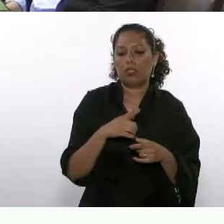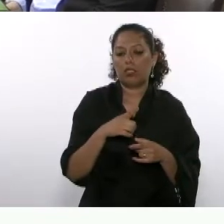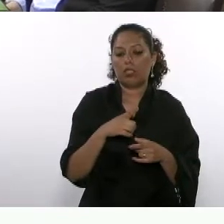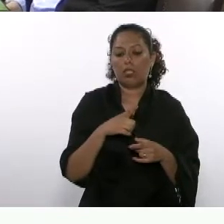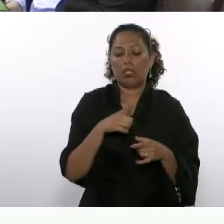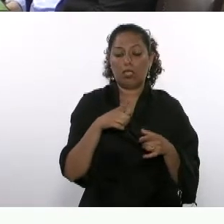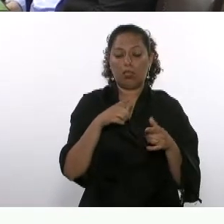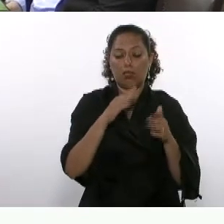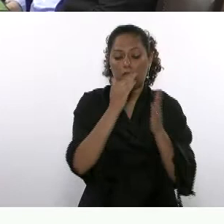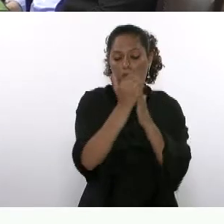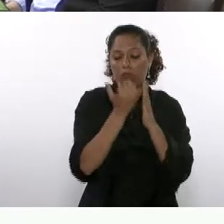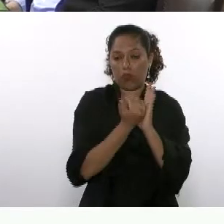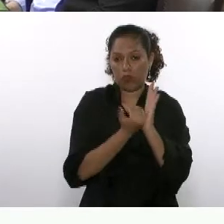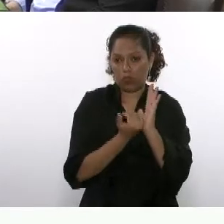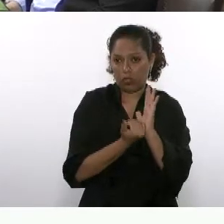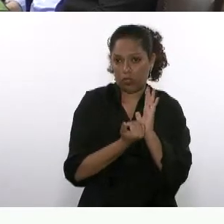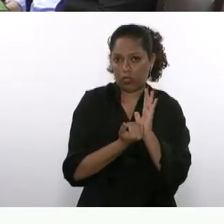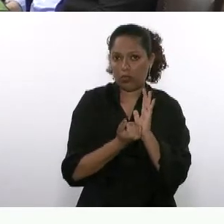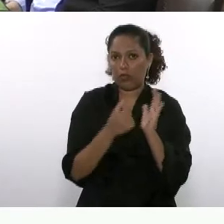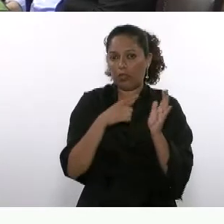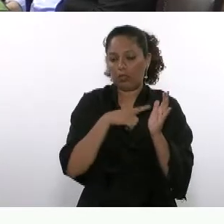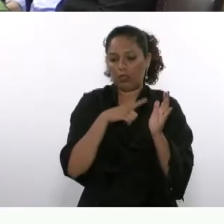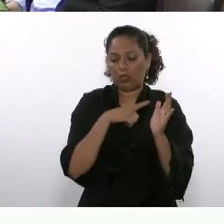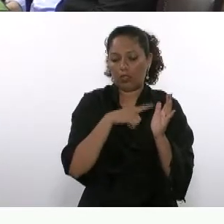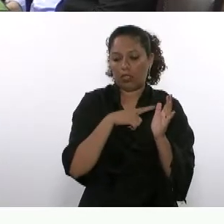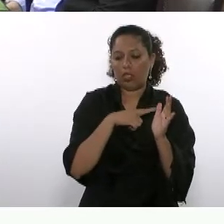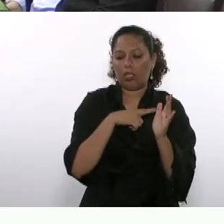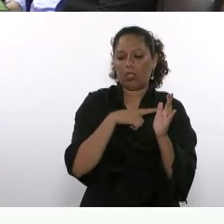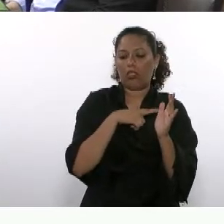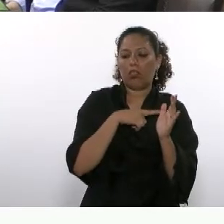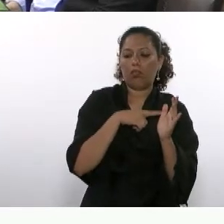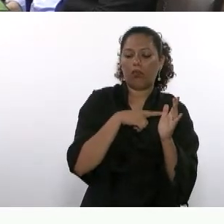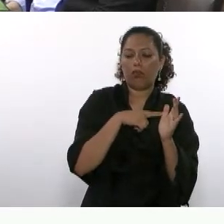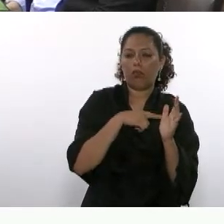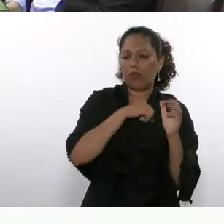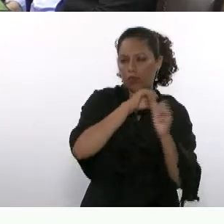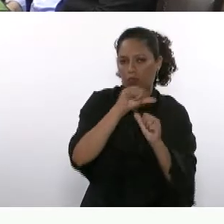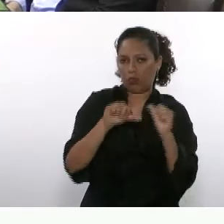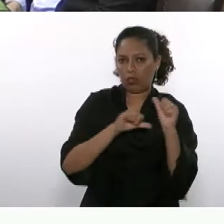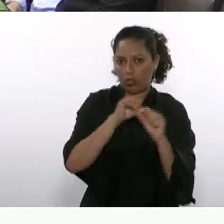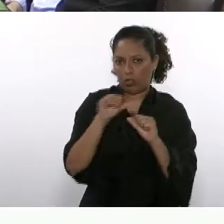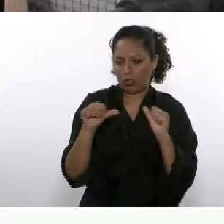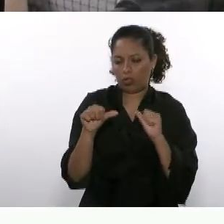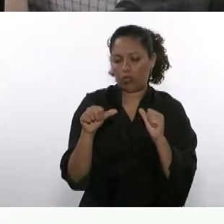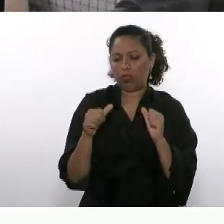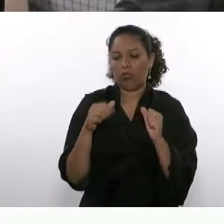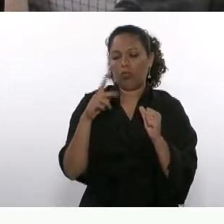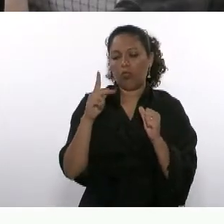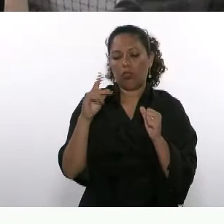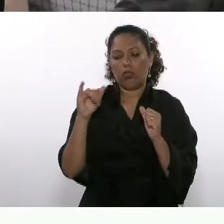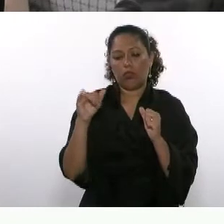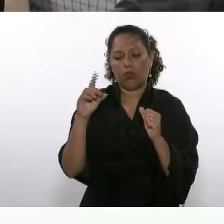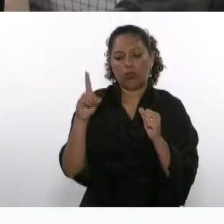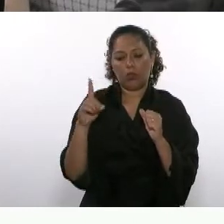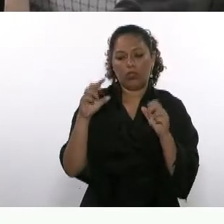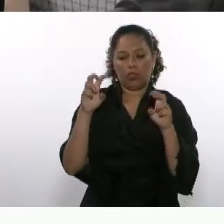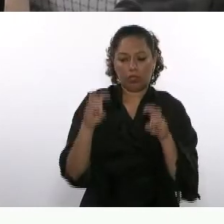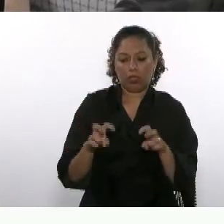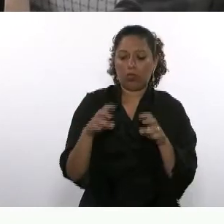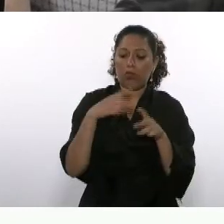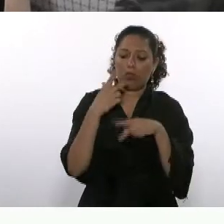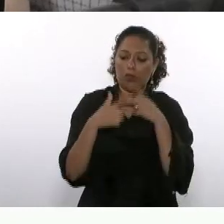Prodetur, em que houve arresto dos recursos depositados. Então, o BID sentou com a gente e falou,